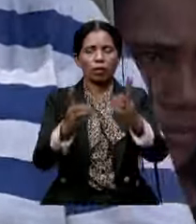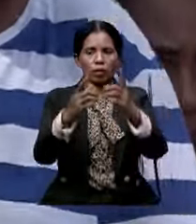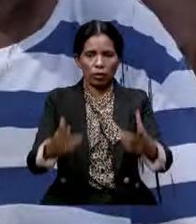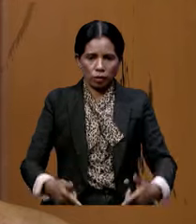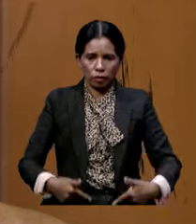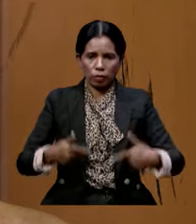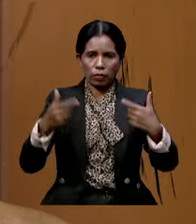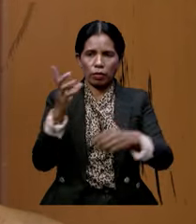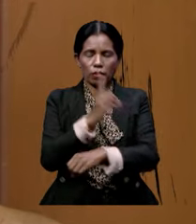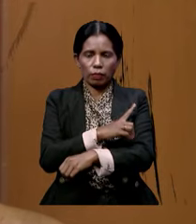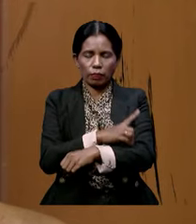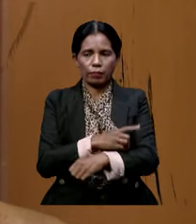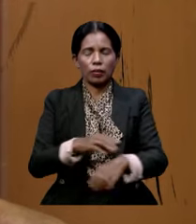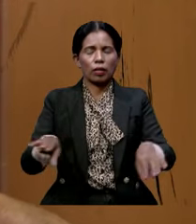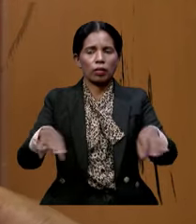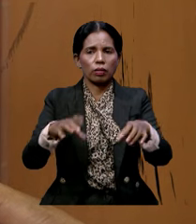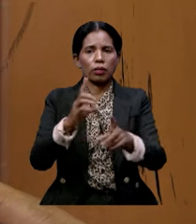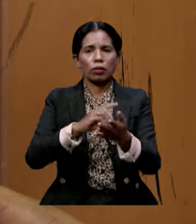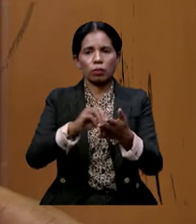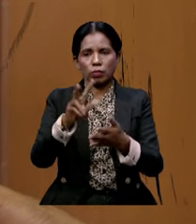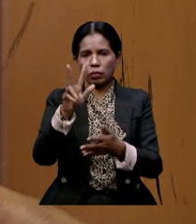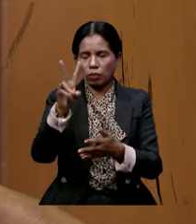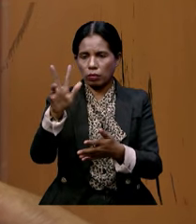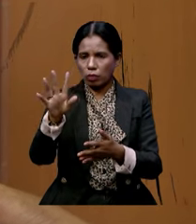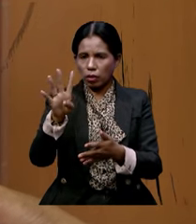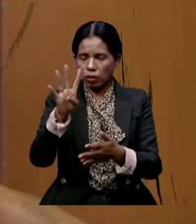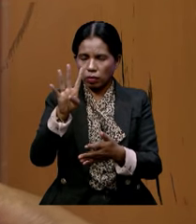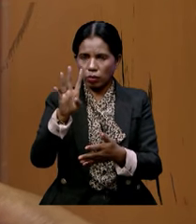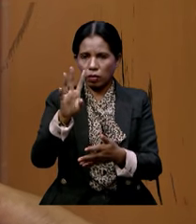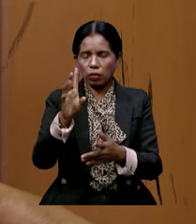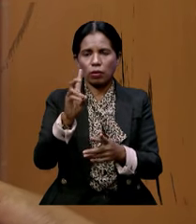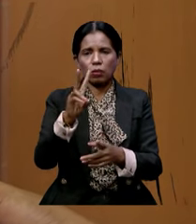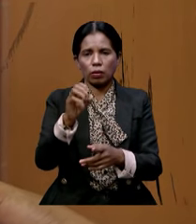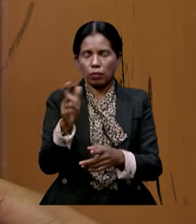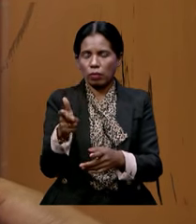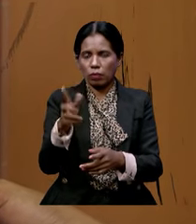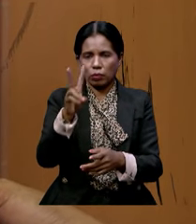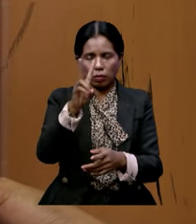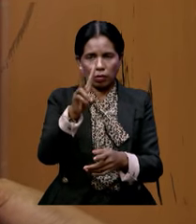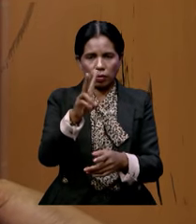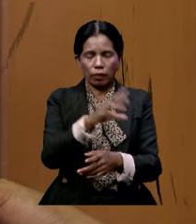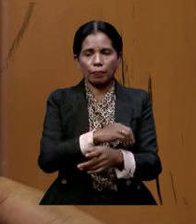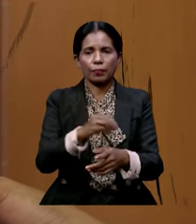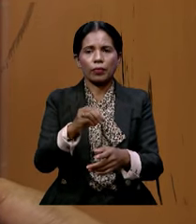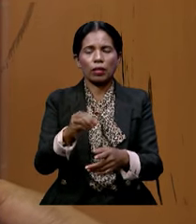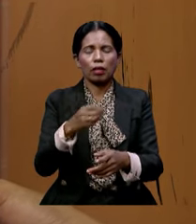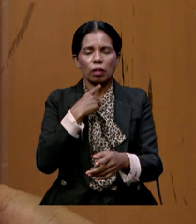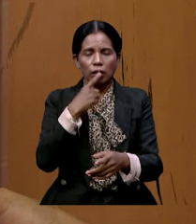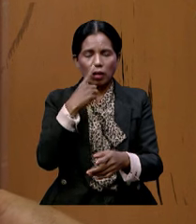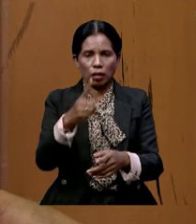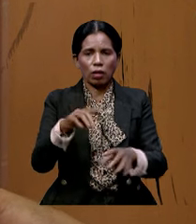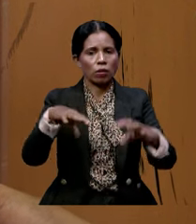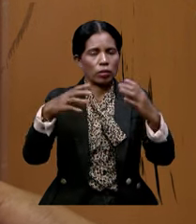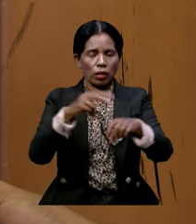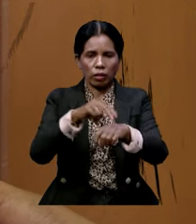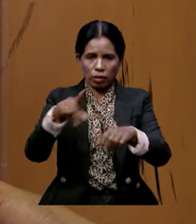lororon. Trabalho número 4/2012, artigo 100, e a linha 2, até de cata, Conselho Nacional do